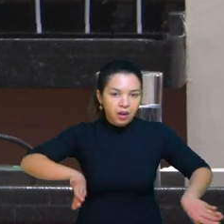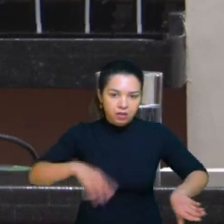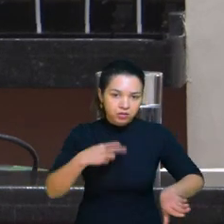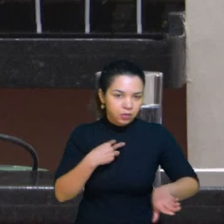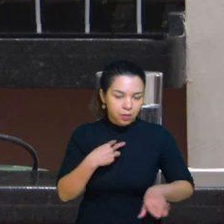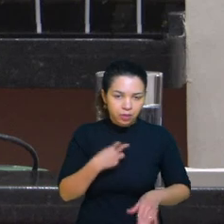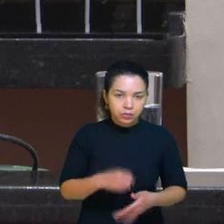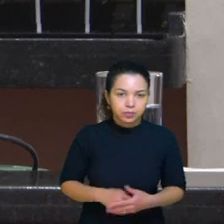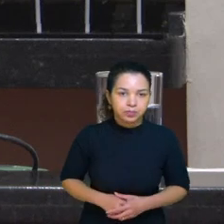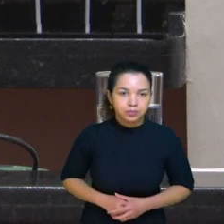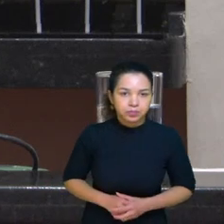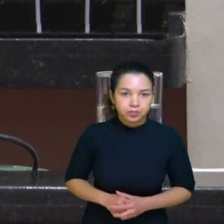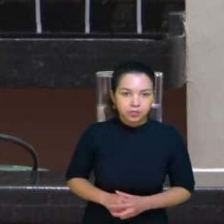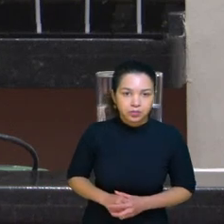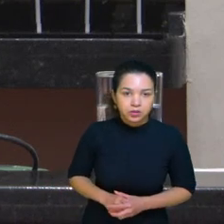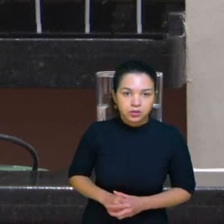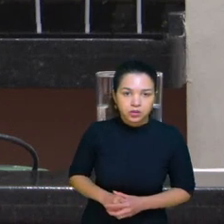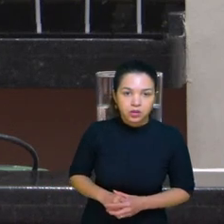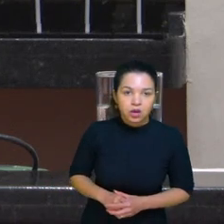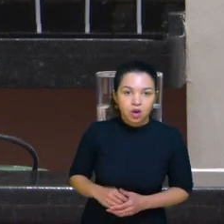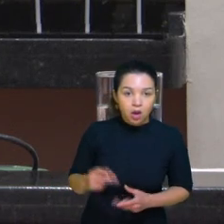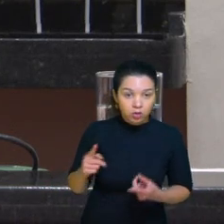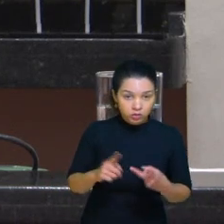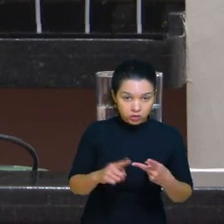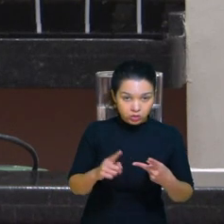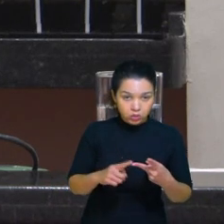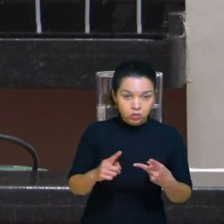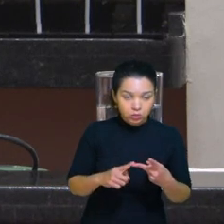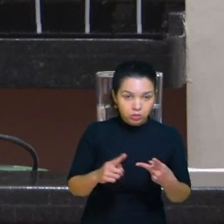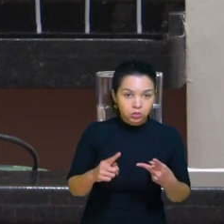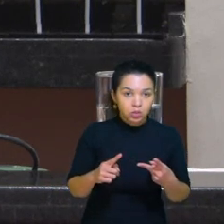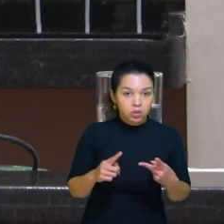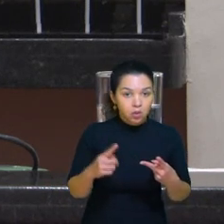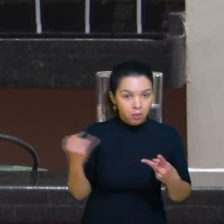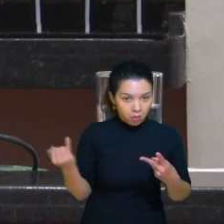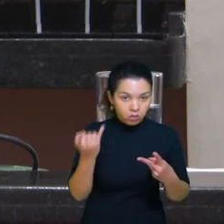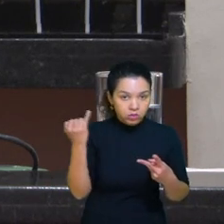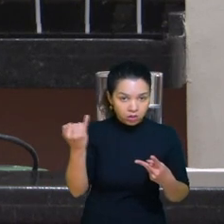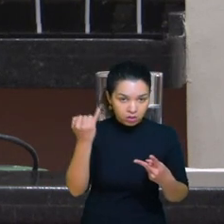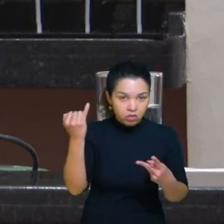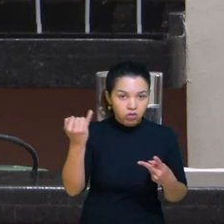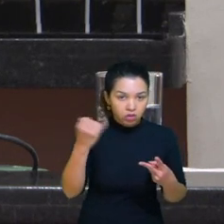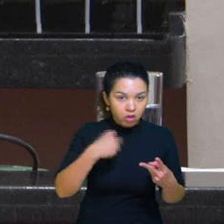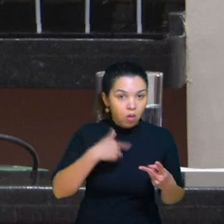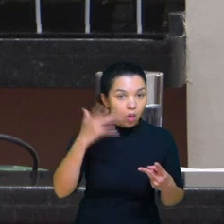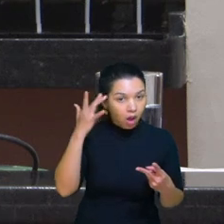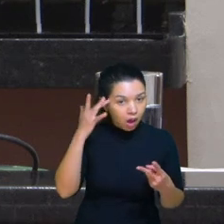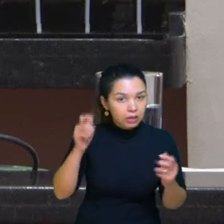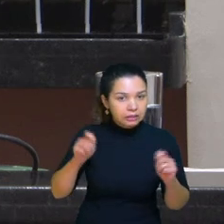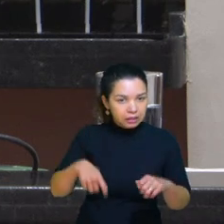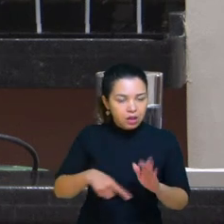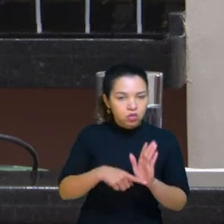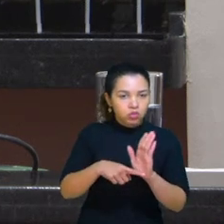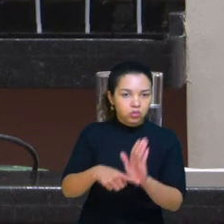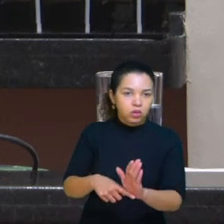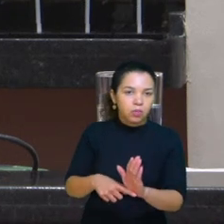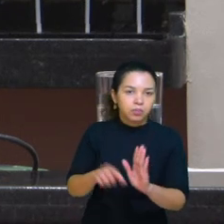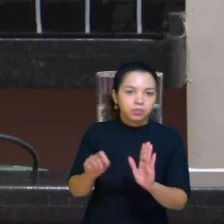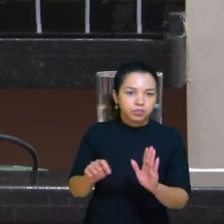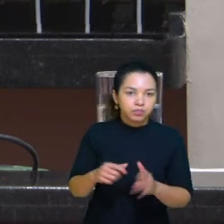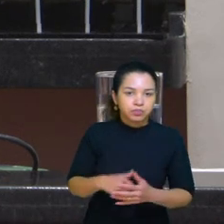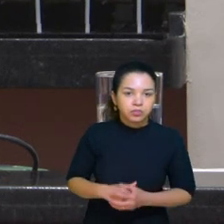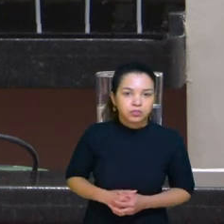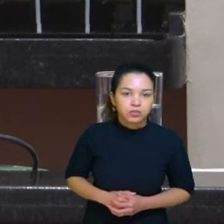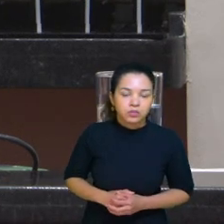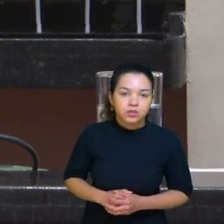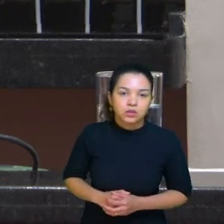ponto que que eu acho que nós eh temos aí condições de de ajudar muito qualificar a